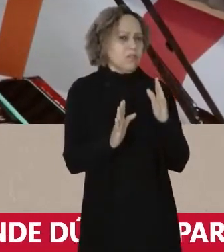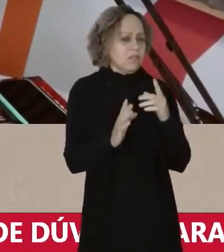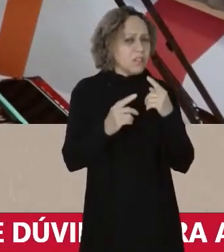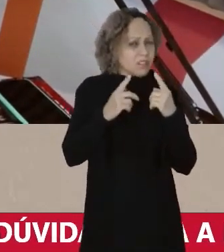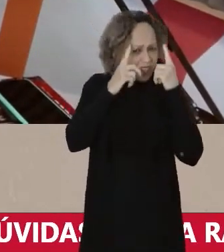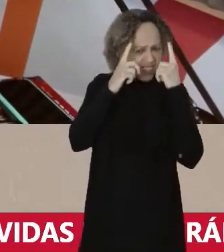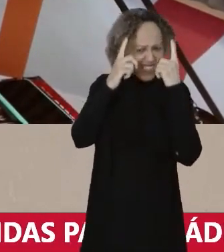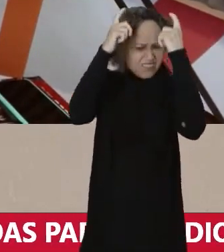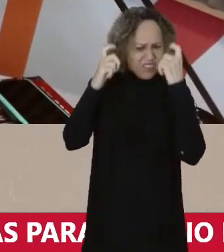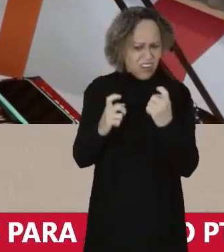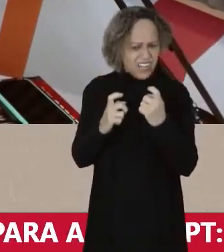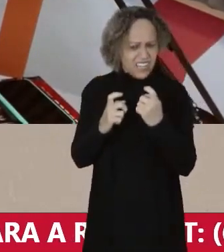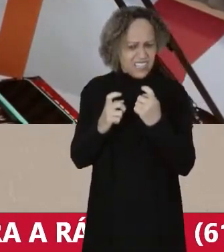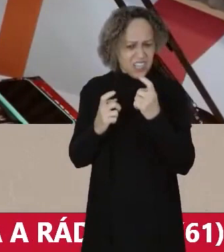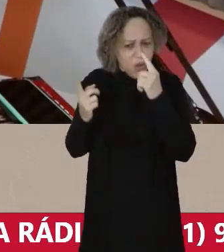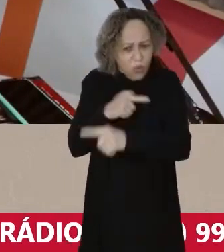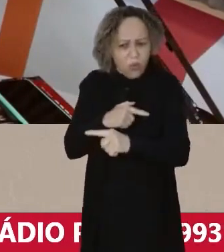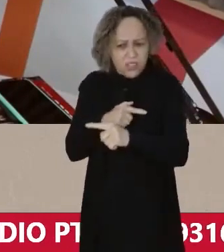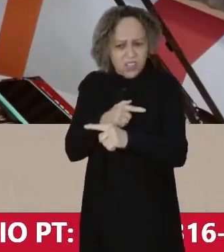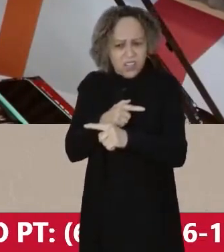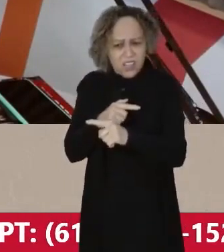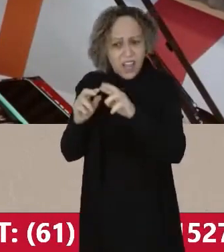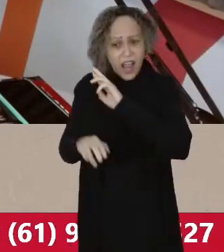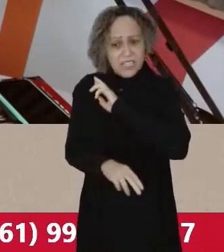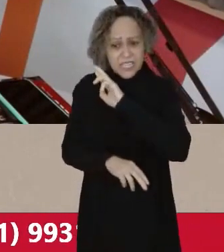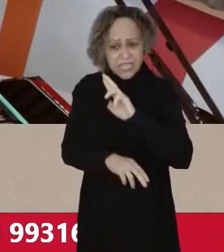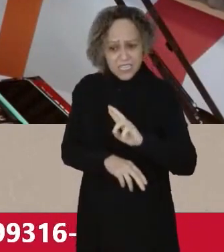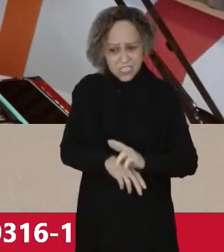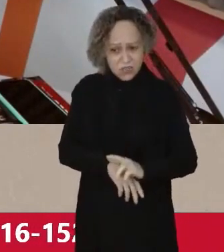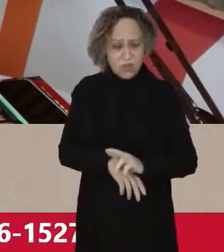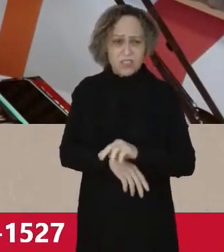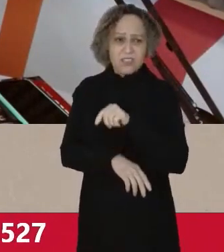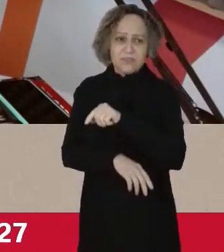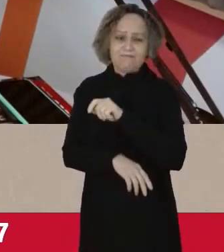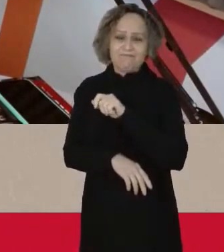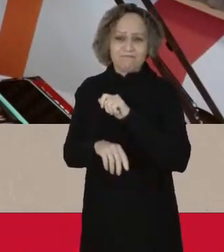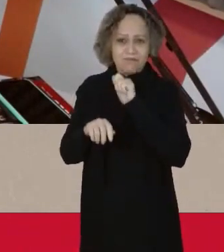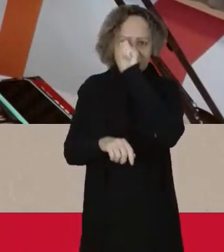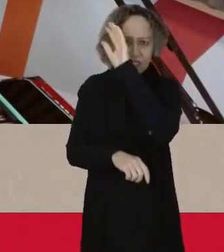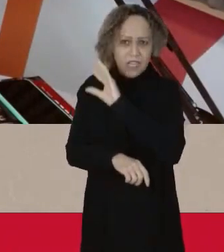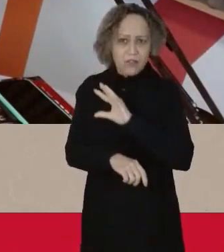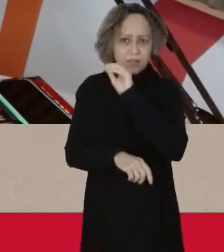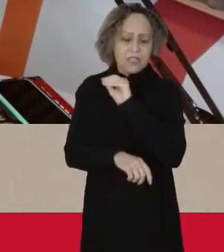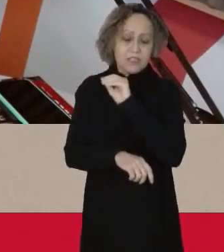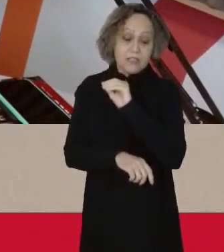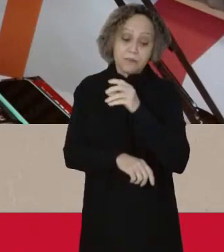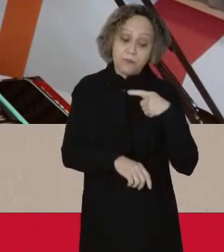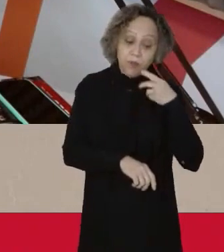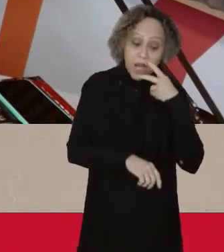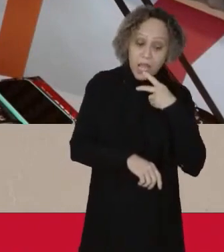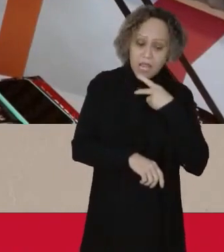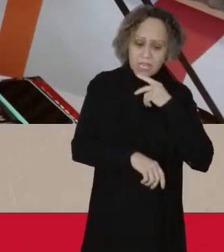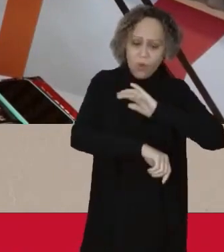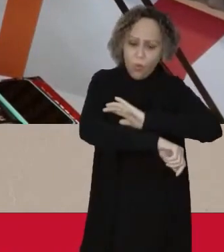povo de santo. Isso é inadmissível. Em primeiro lugar, eu quero pedir perdão e dizer que o racismo religioso